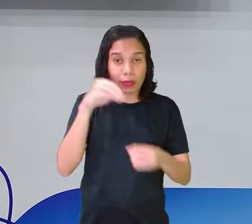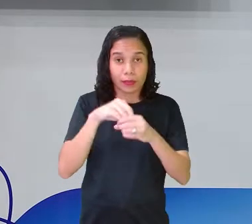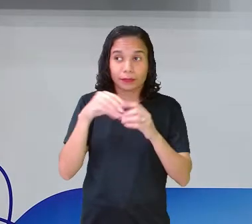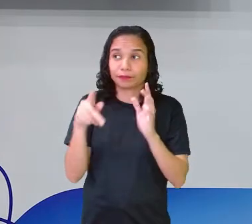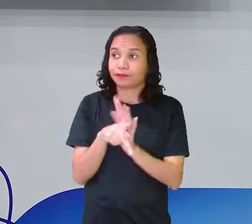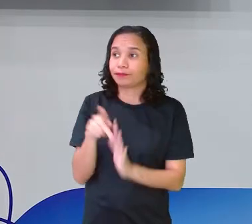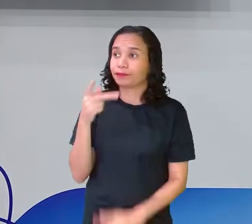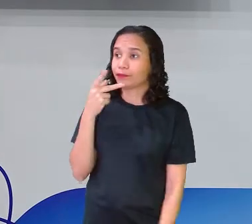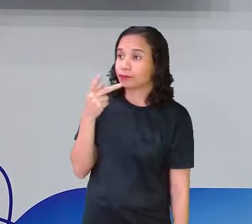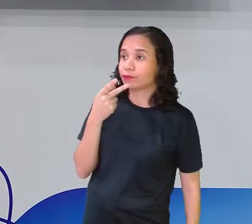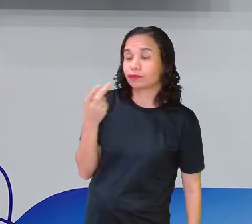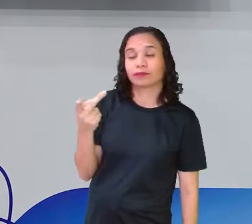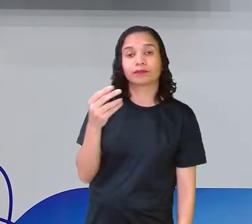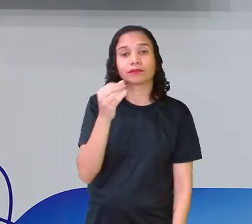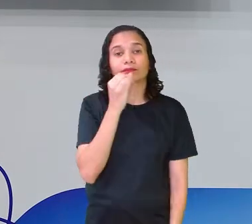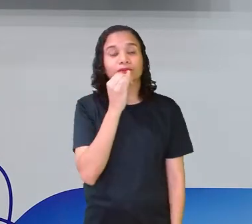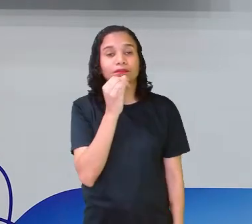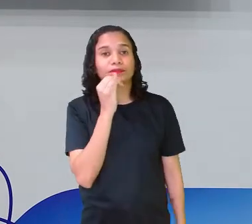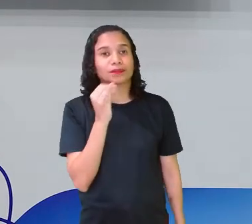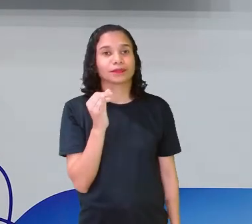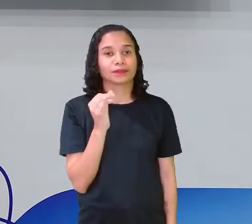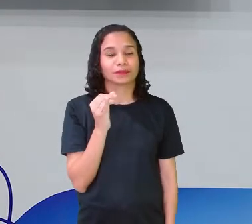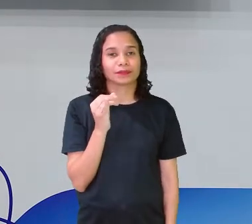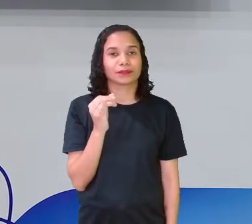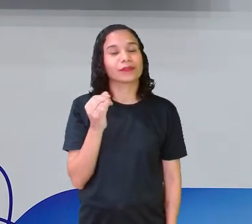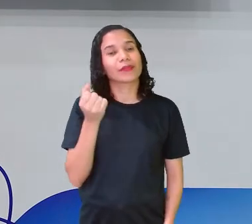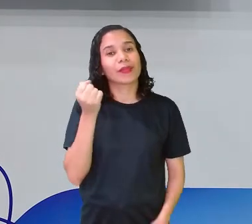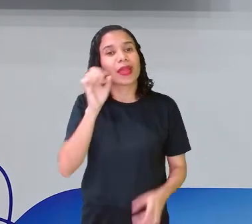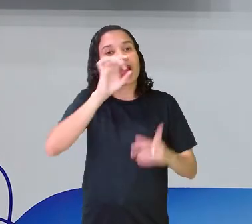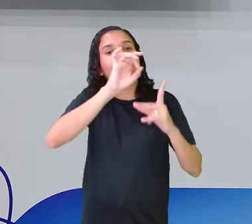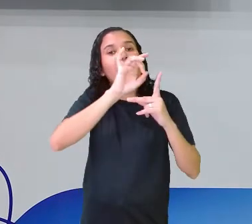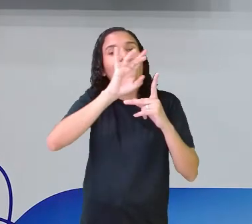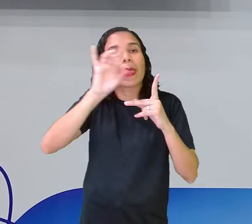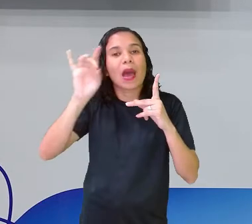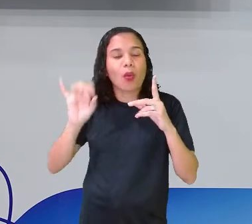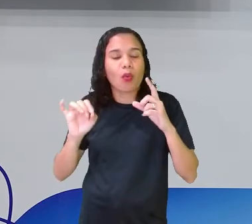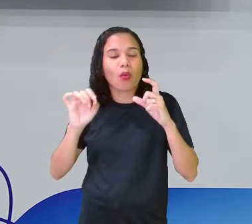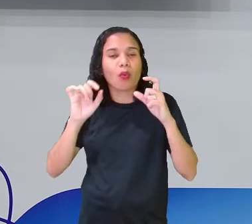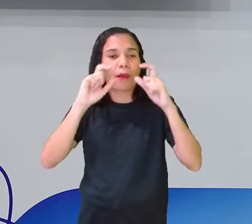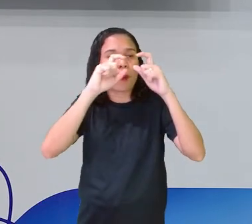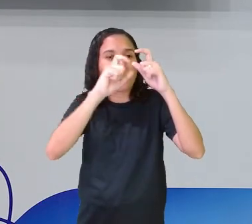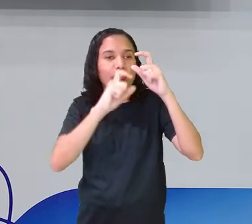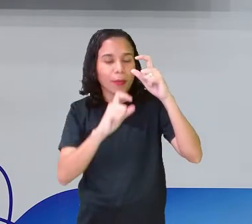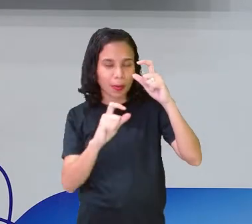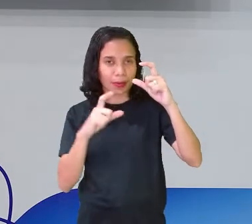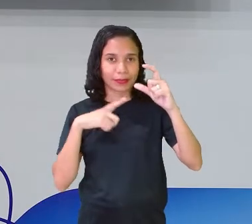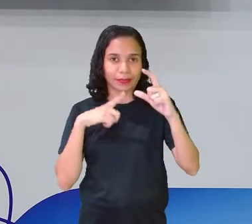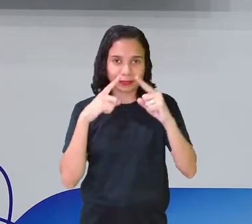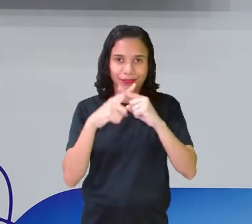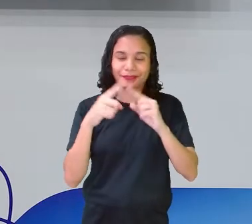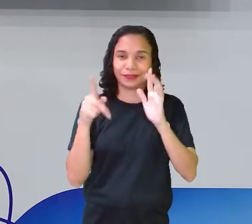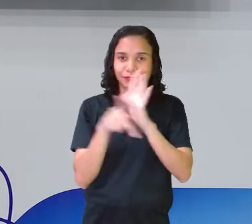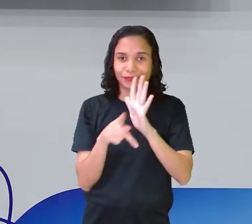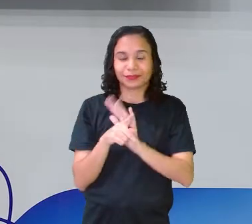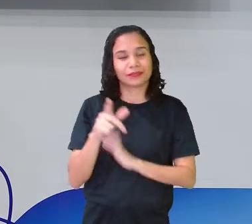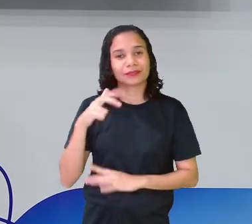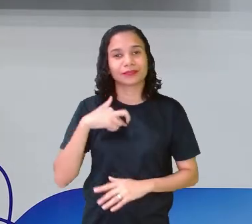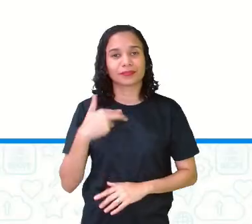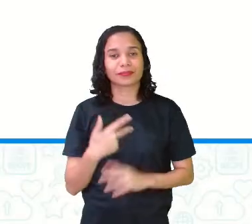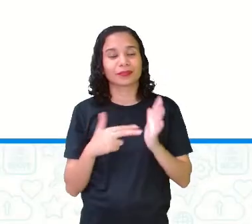dizer aqui, por exemplo, que cada quadradinho com um xizinho no meio é 1